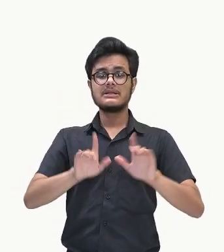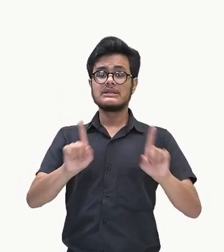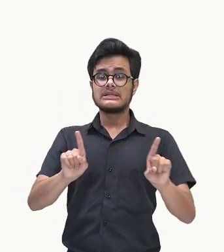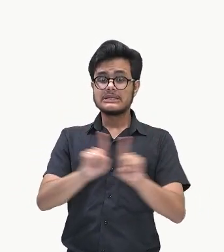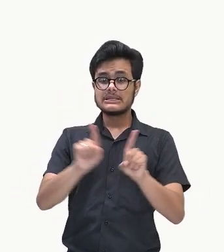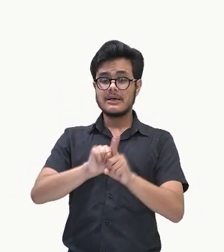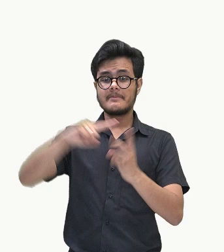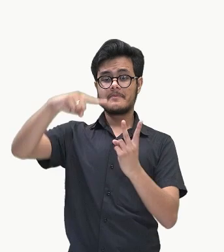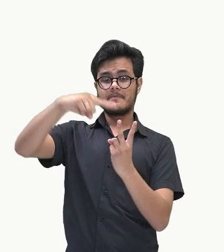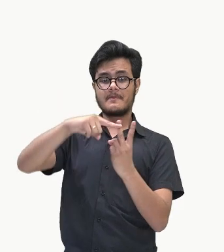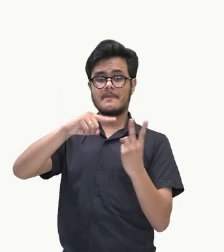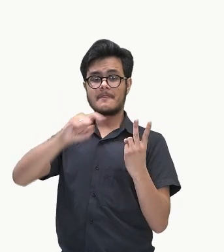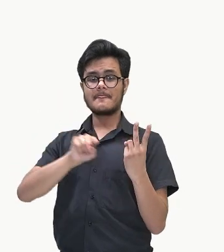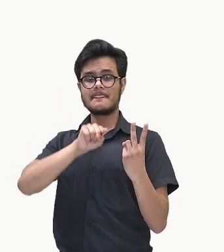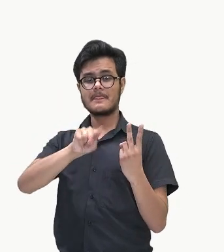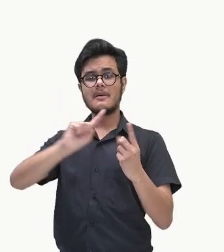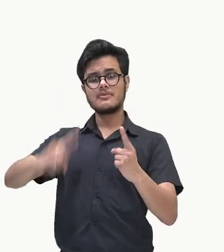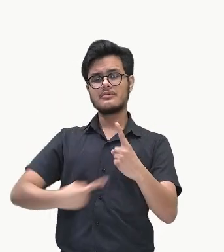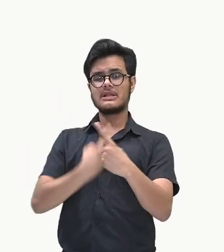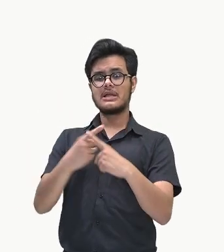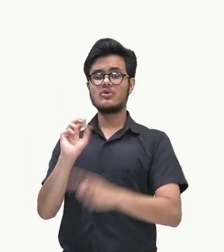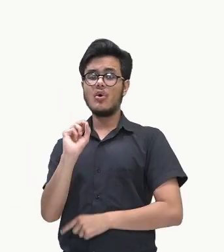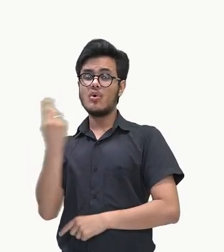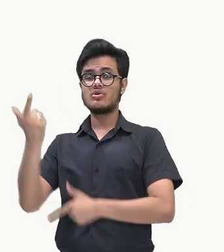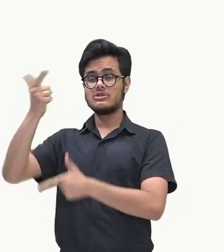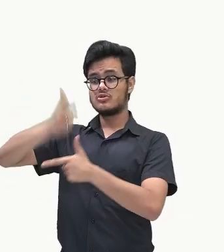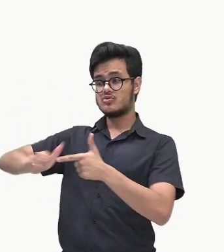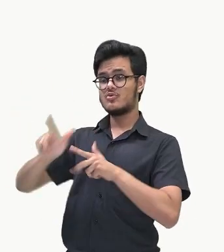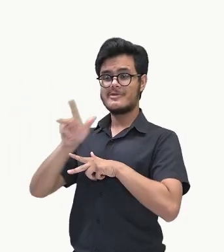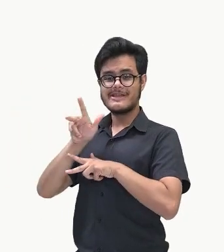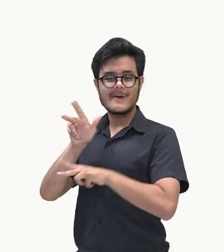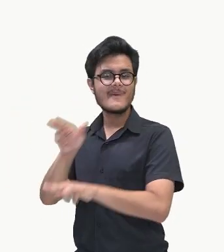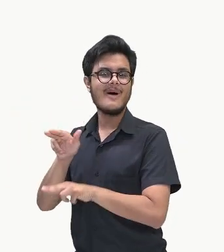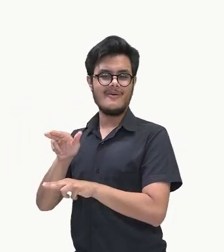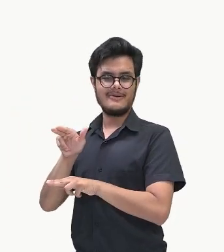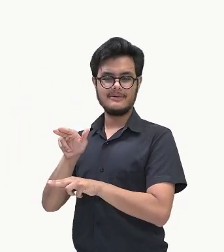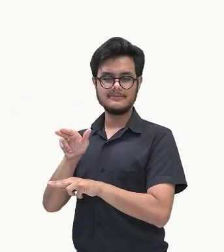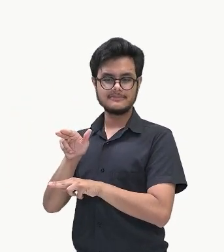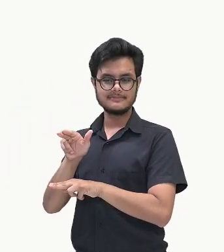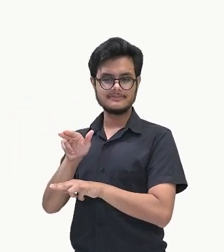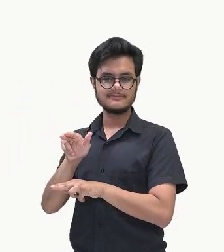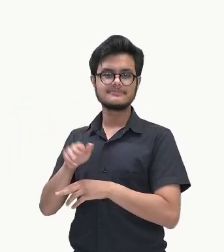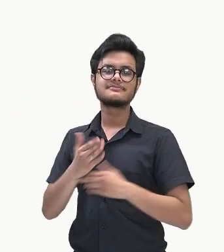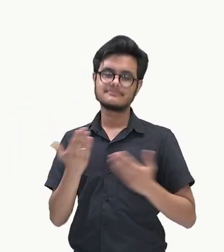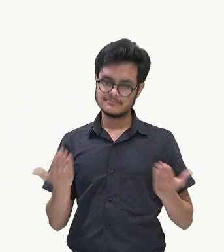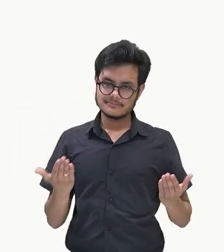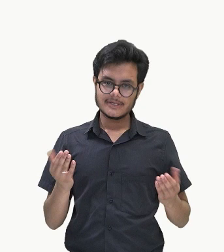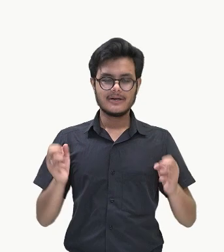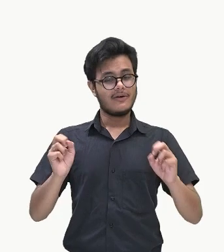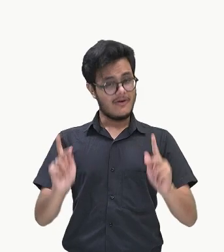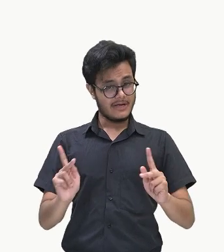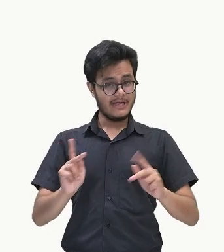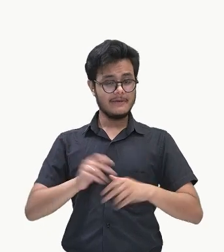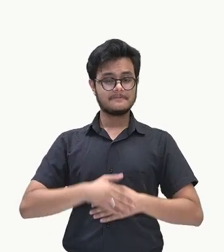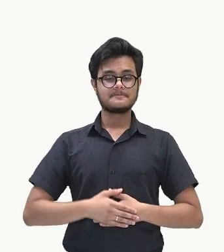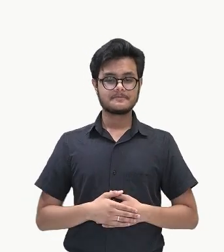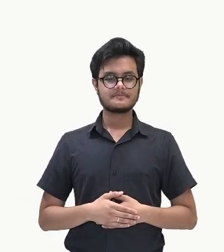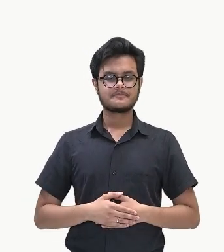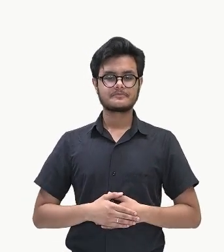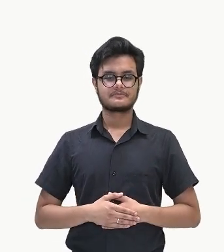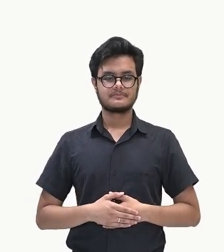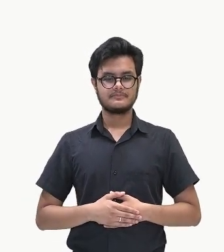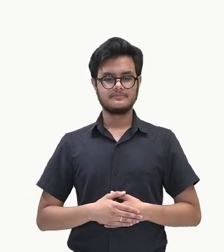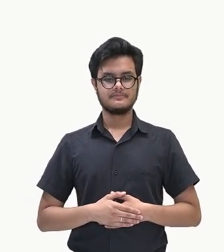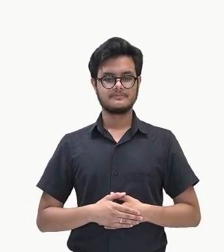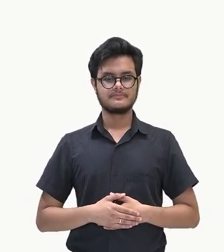número real qualquer, desde que o expoente do radicando também